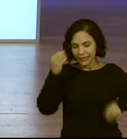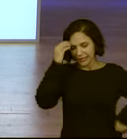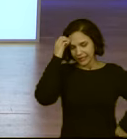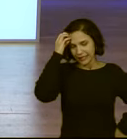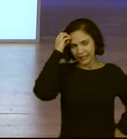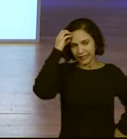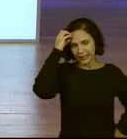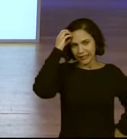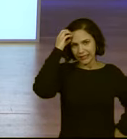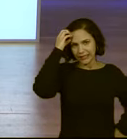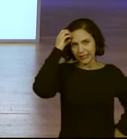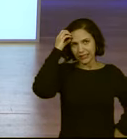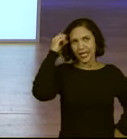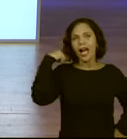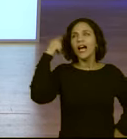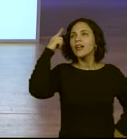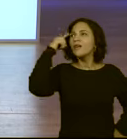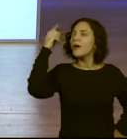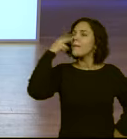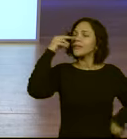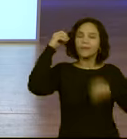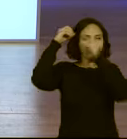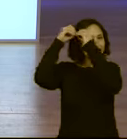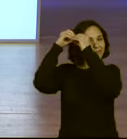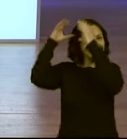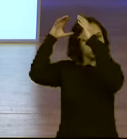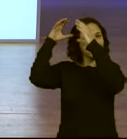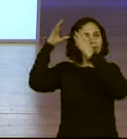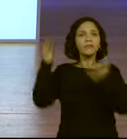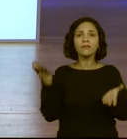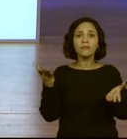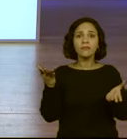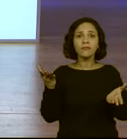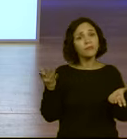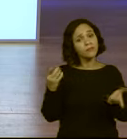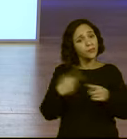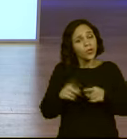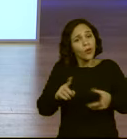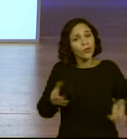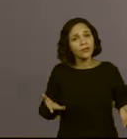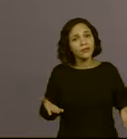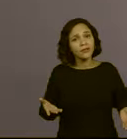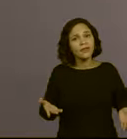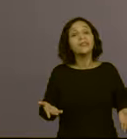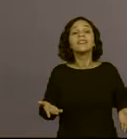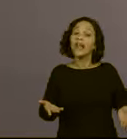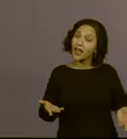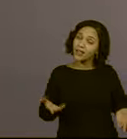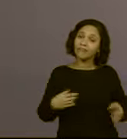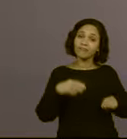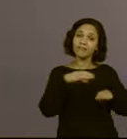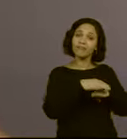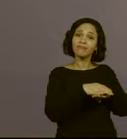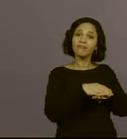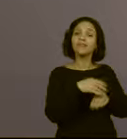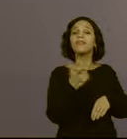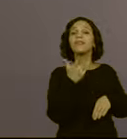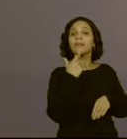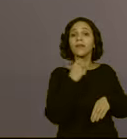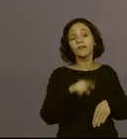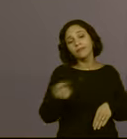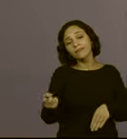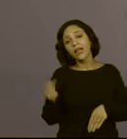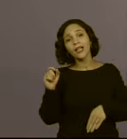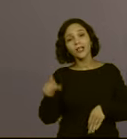que eu faço e aí veio uma uma lâmpada na cabeça e por que Não por que não aí eu tive um tênis vermelho